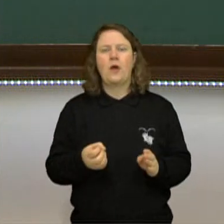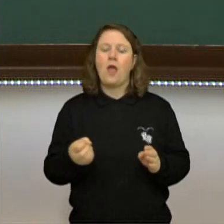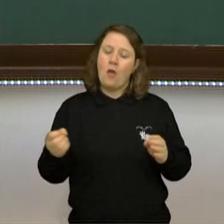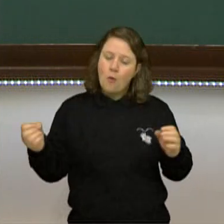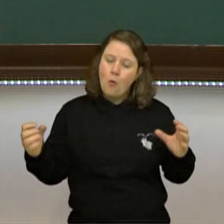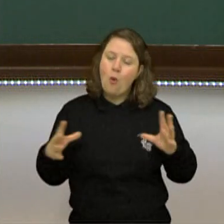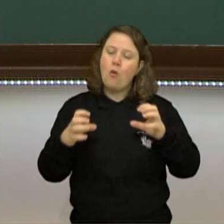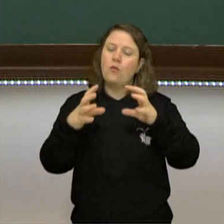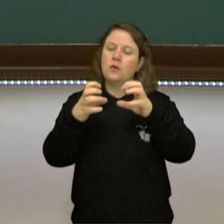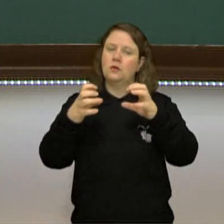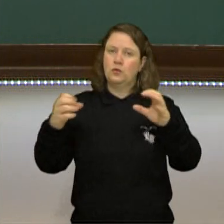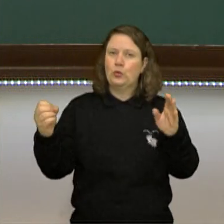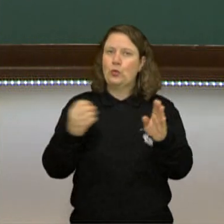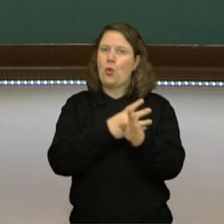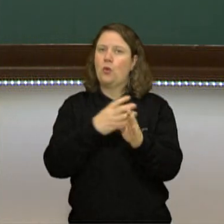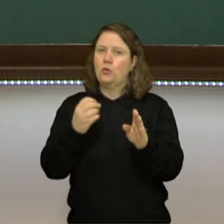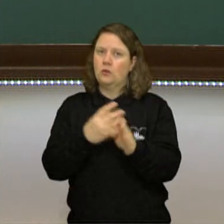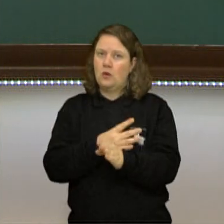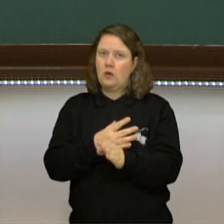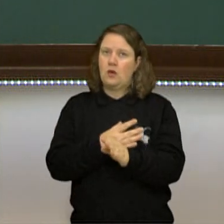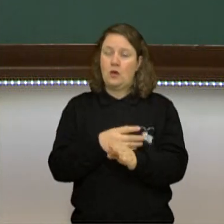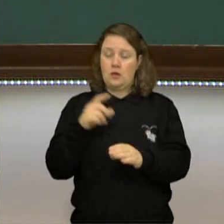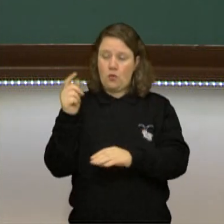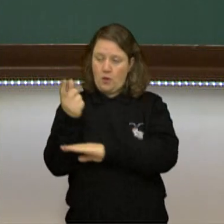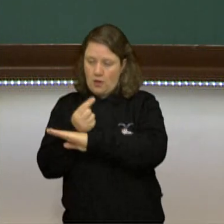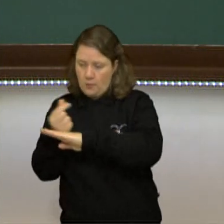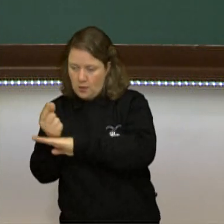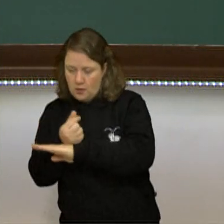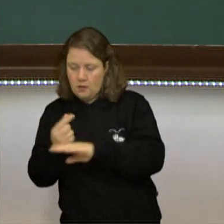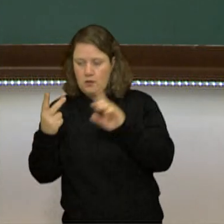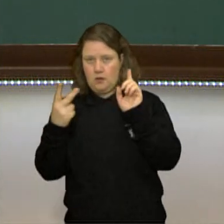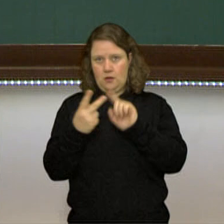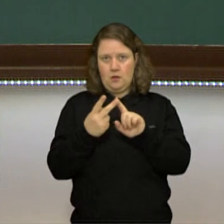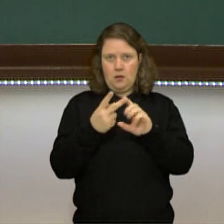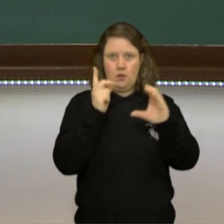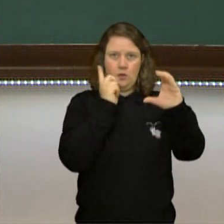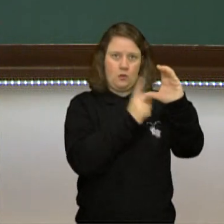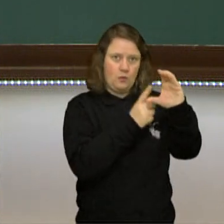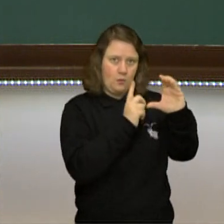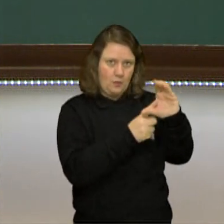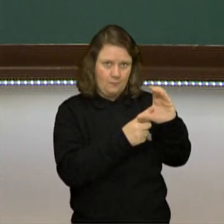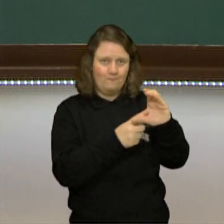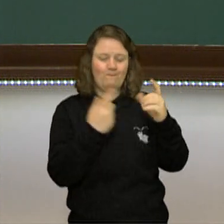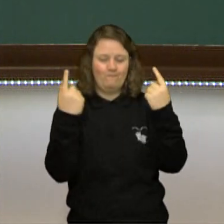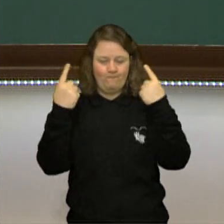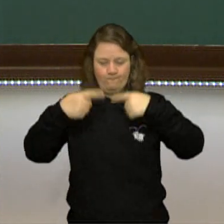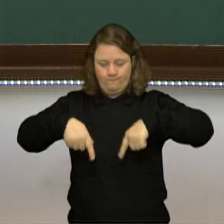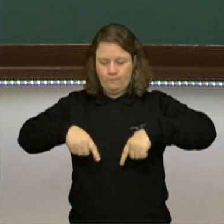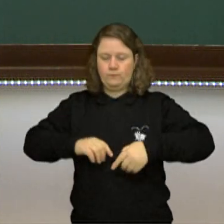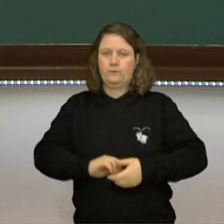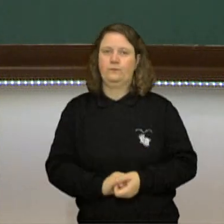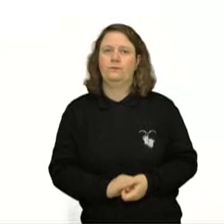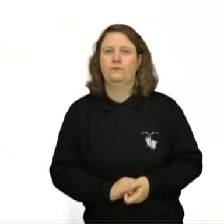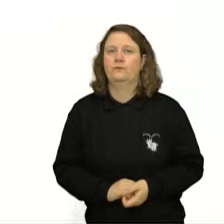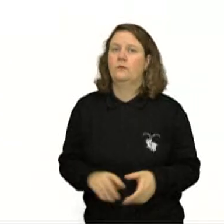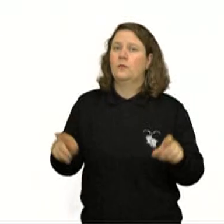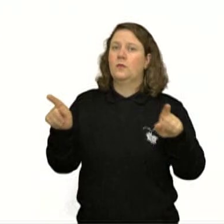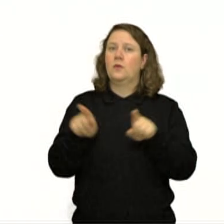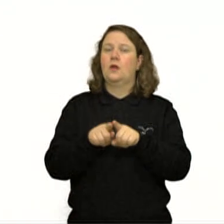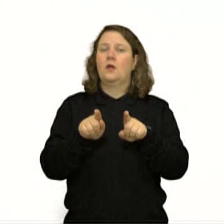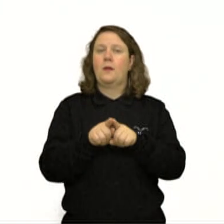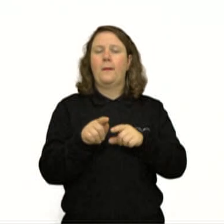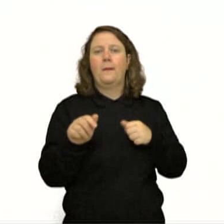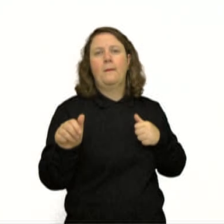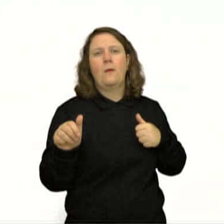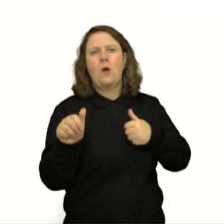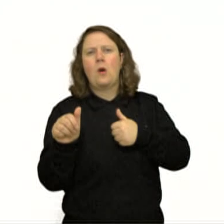entre o bloco capitalista e o bloco comunista. Então, a coexistência pacífica e a aproximação da União Soviética